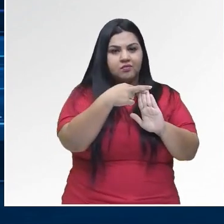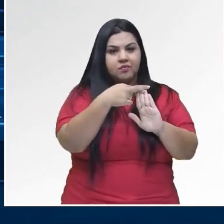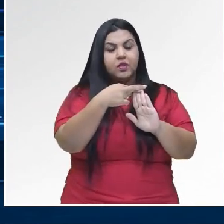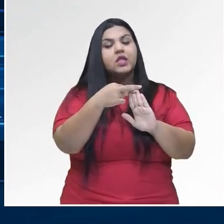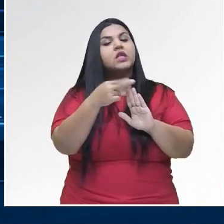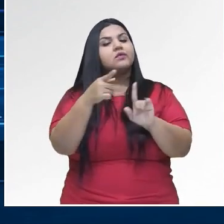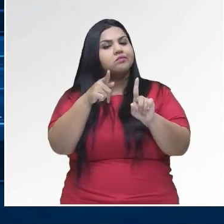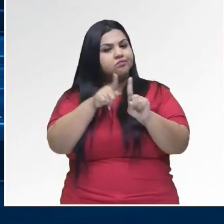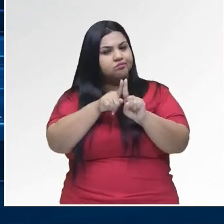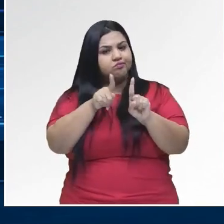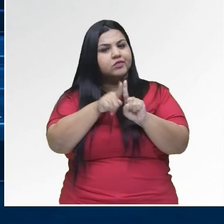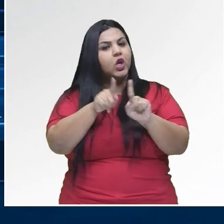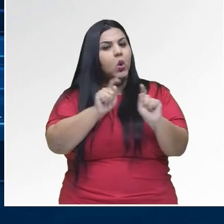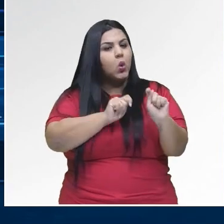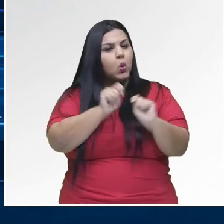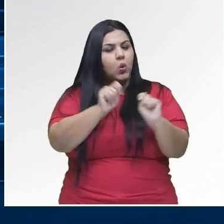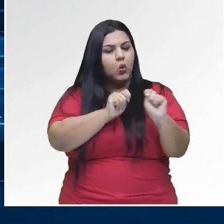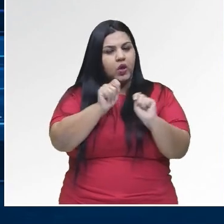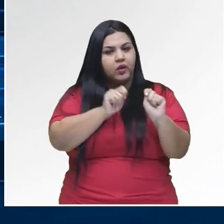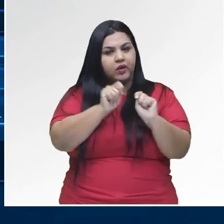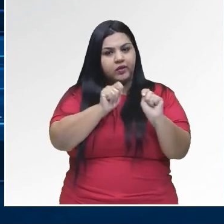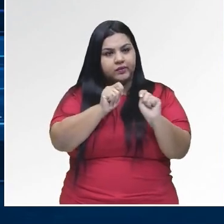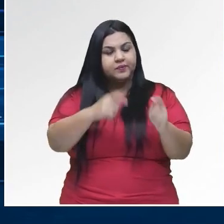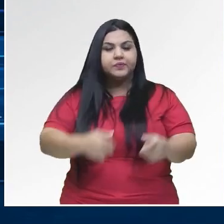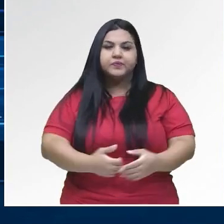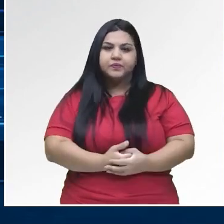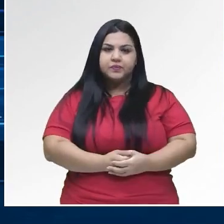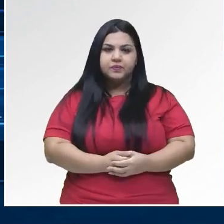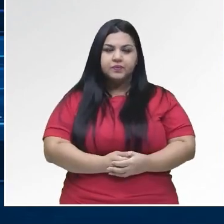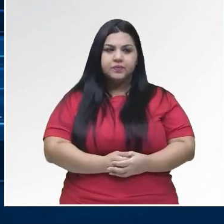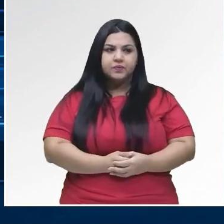nossos instintos são controlados pelas regras.